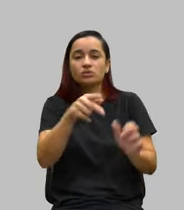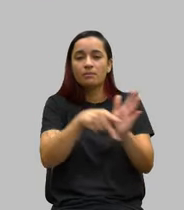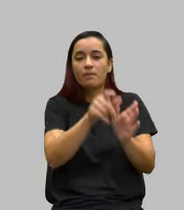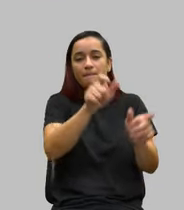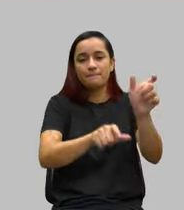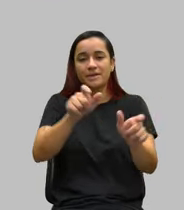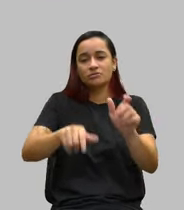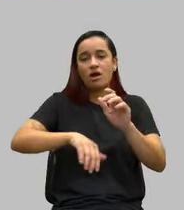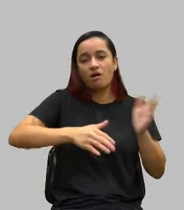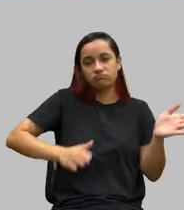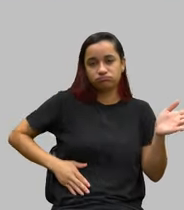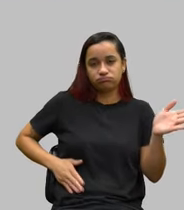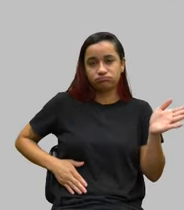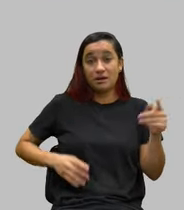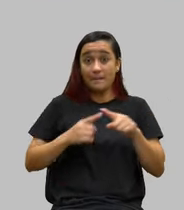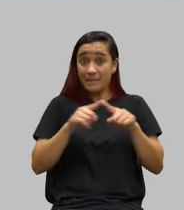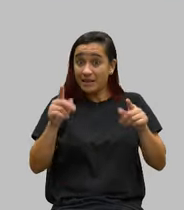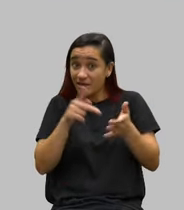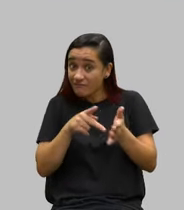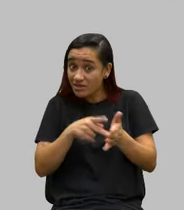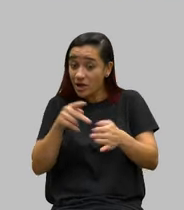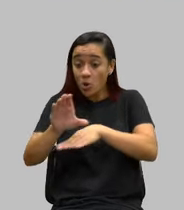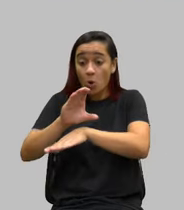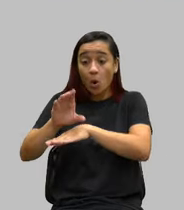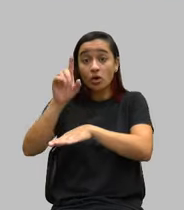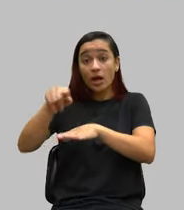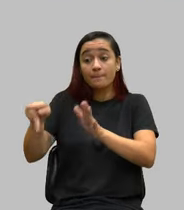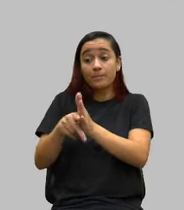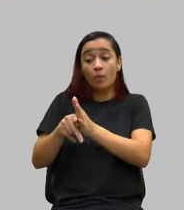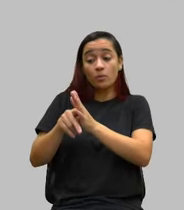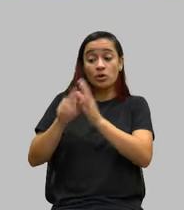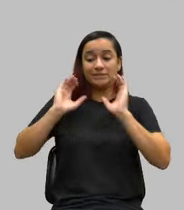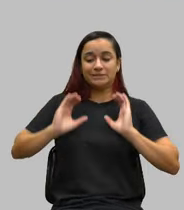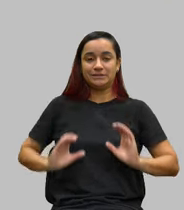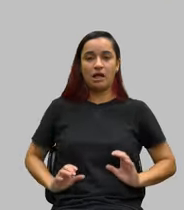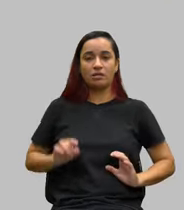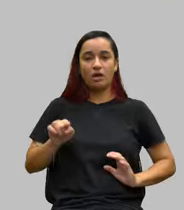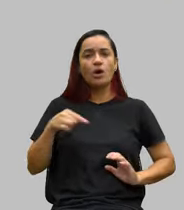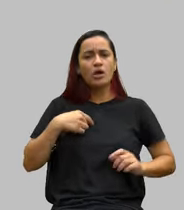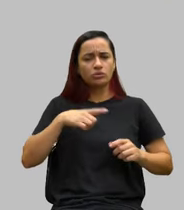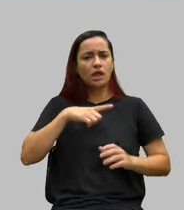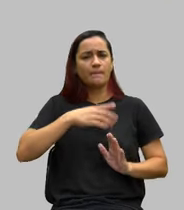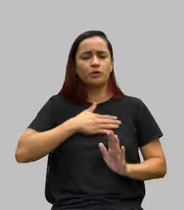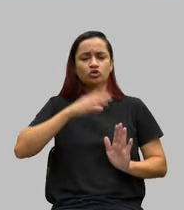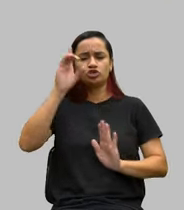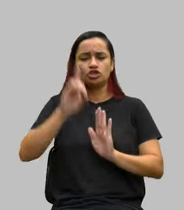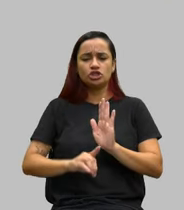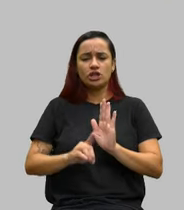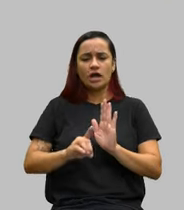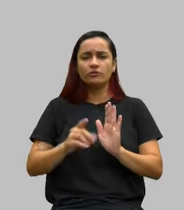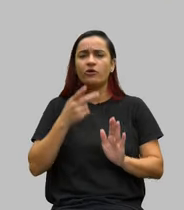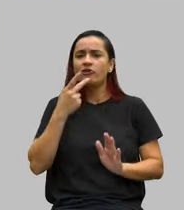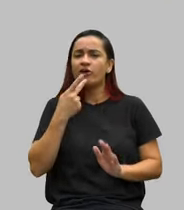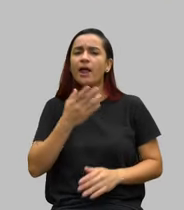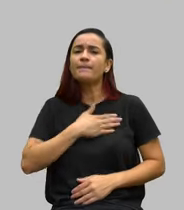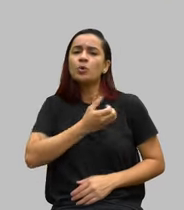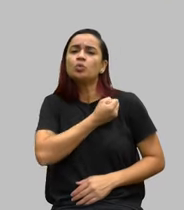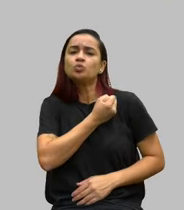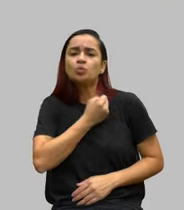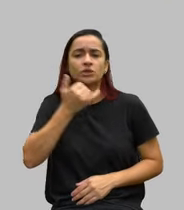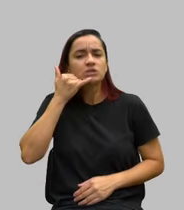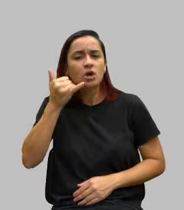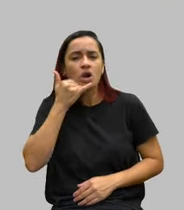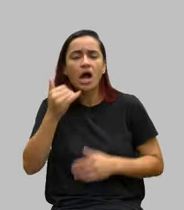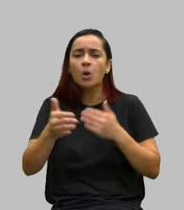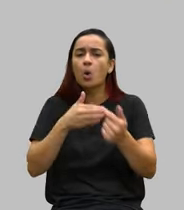a Carta Magna do cidadão eu tenho que ter o direito de abrir de falar o meu telefone celular onde eu bem entender se eu tiver no